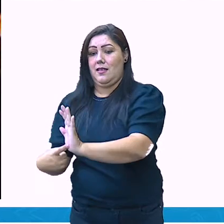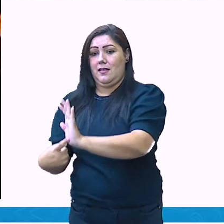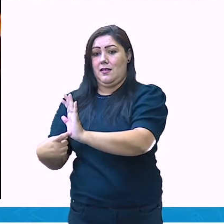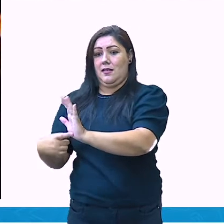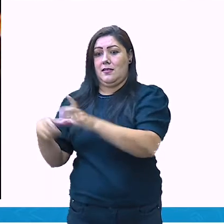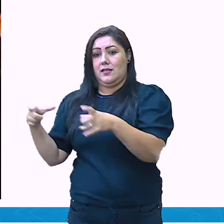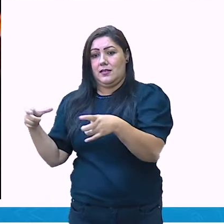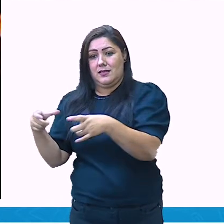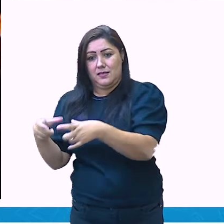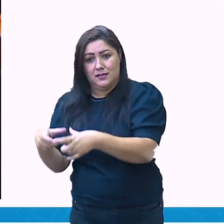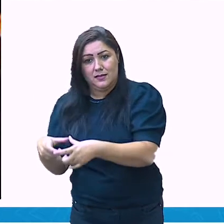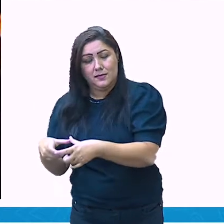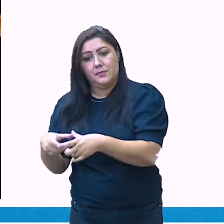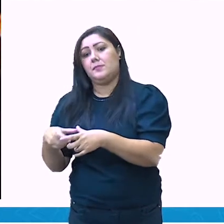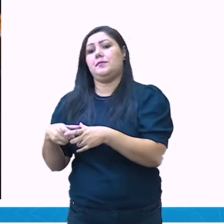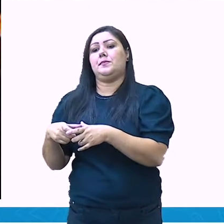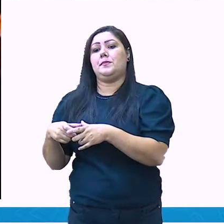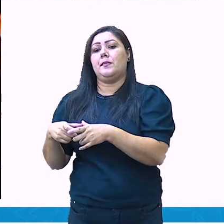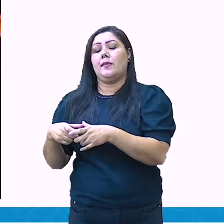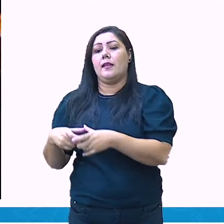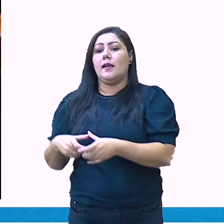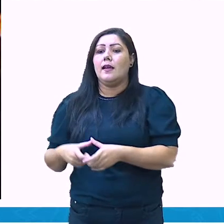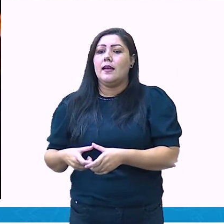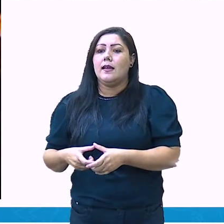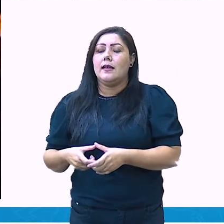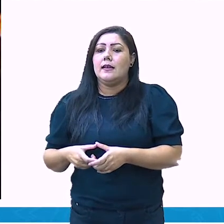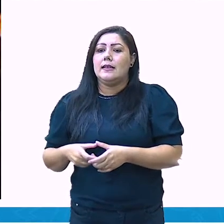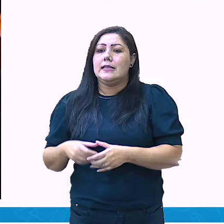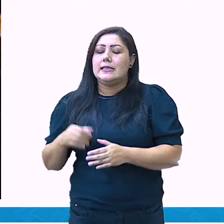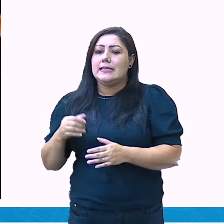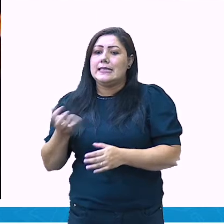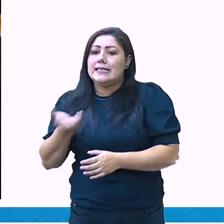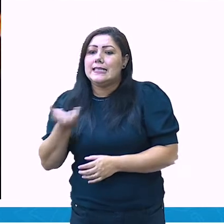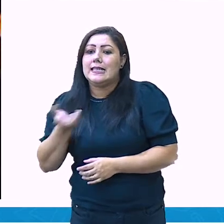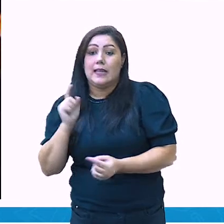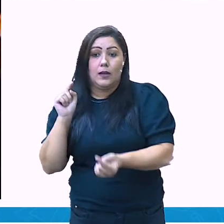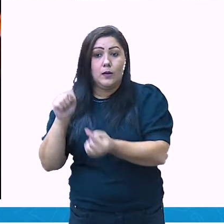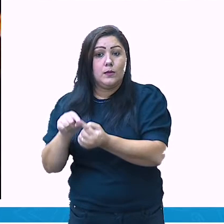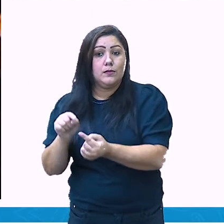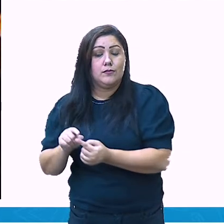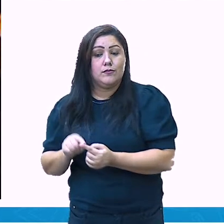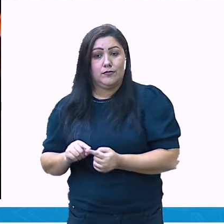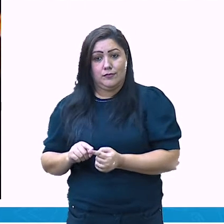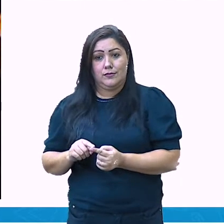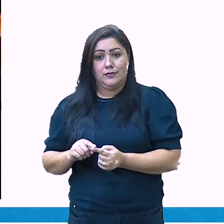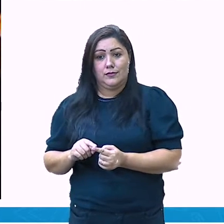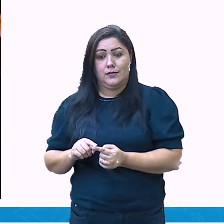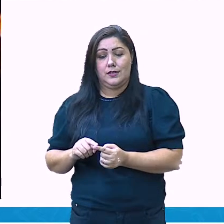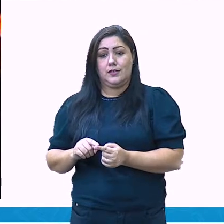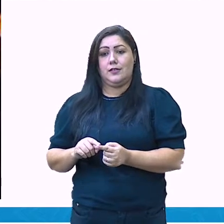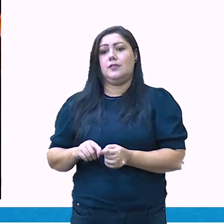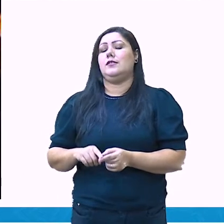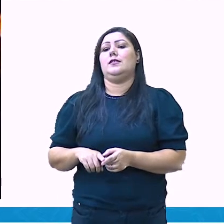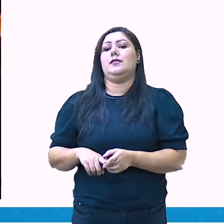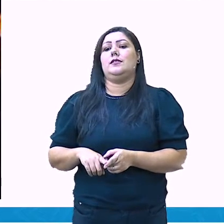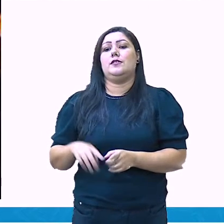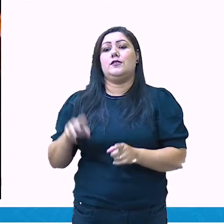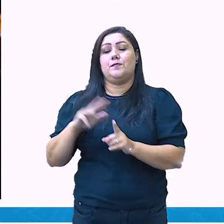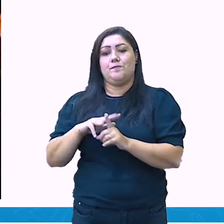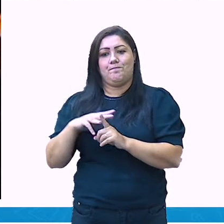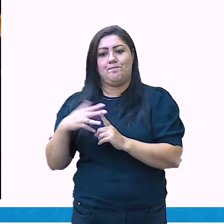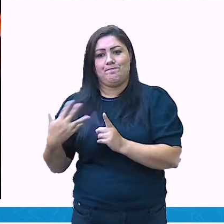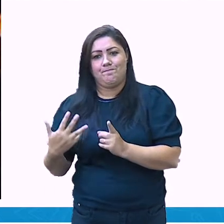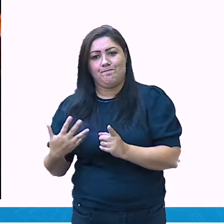passagem gradual para o socialismo por meio de aliança dos operários e camponeses e